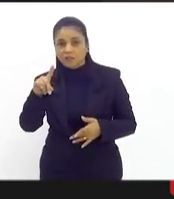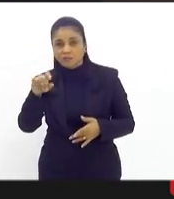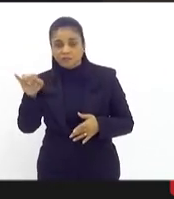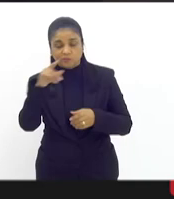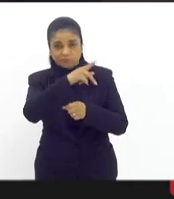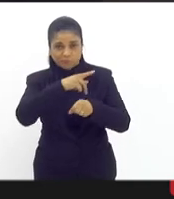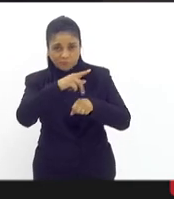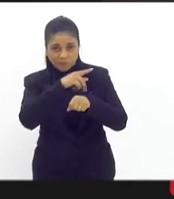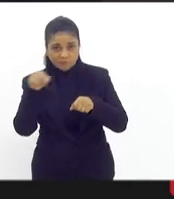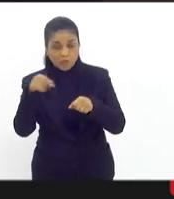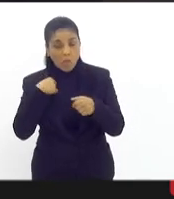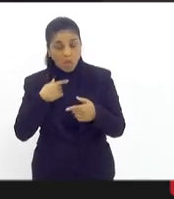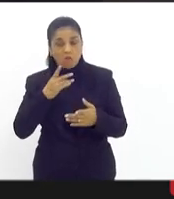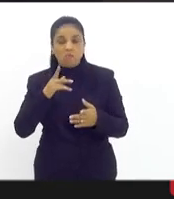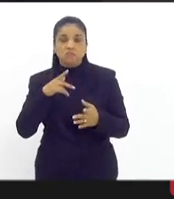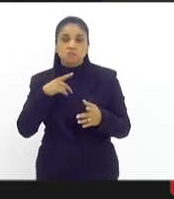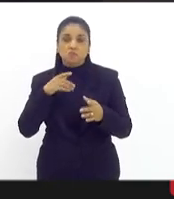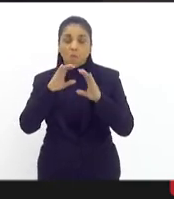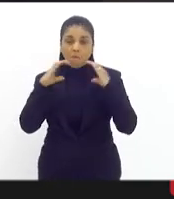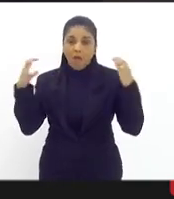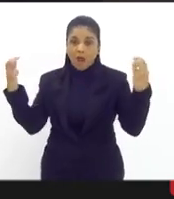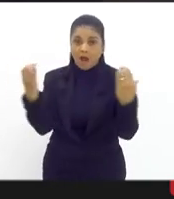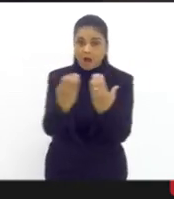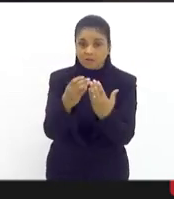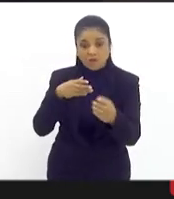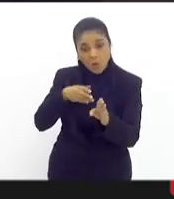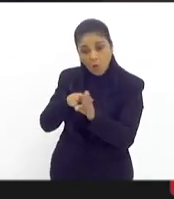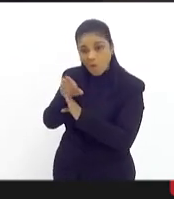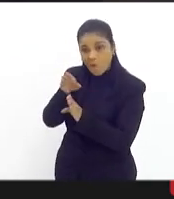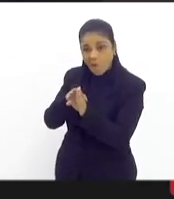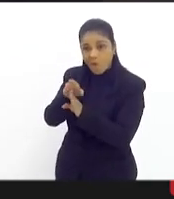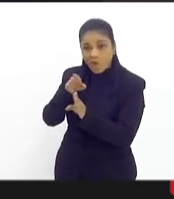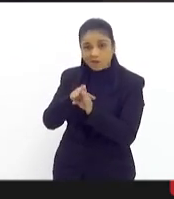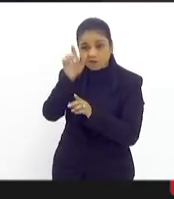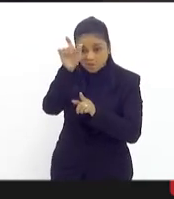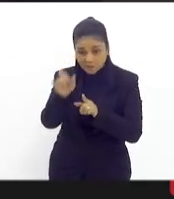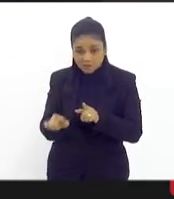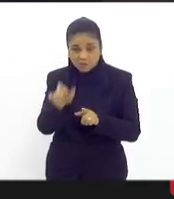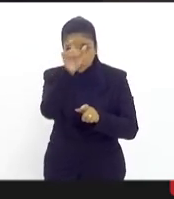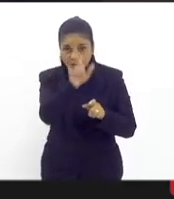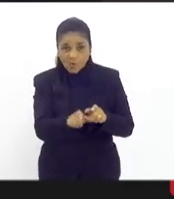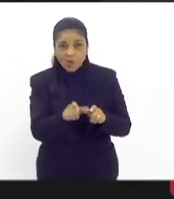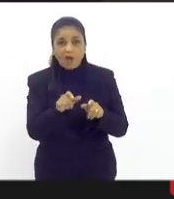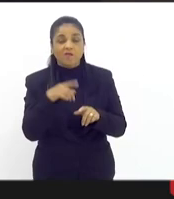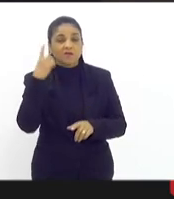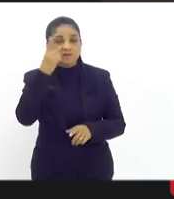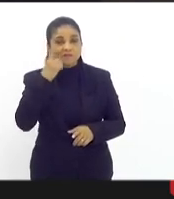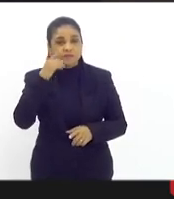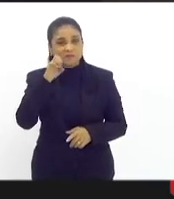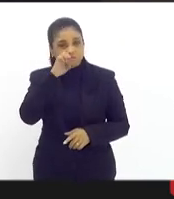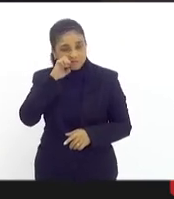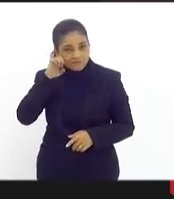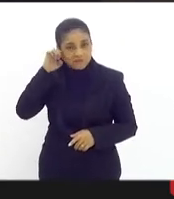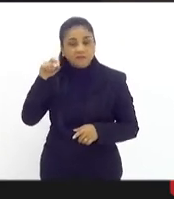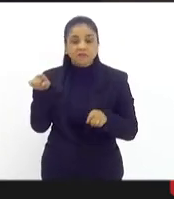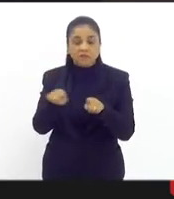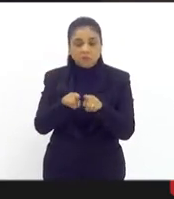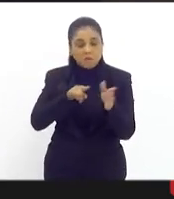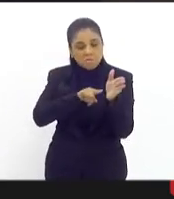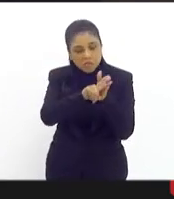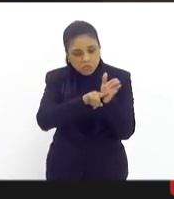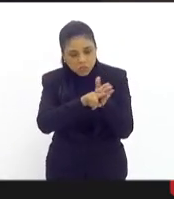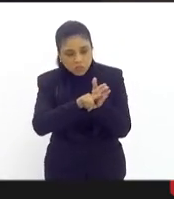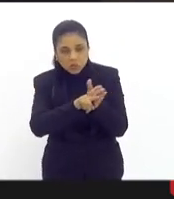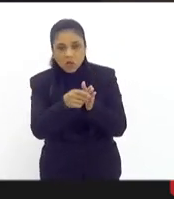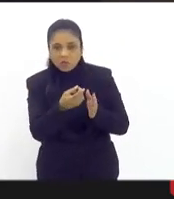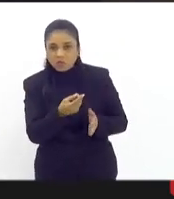fui orientando de monitoria de física da professora Lika Takimoto, que foi pesquisadora, que foi para a Finlândia fazer o doutorado